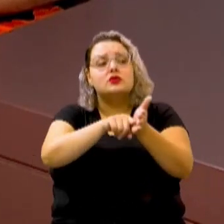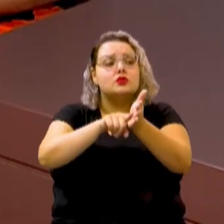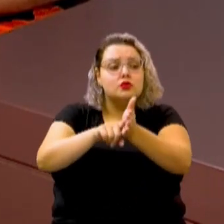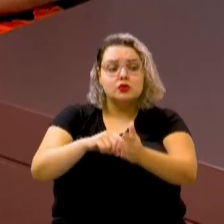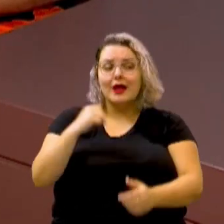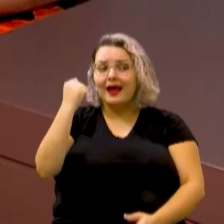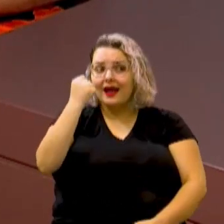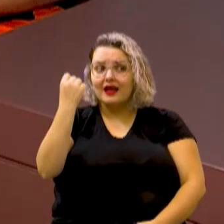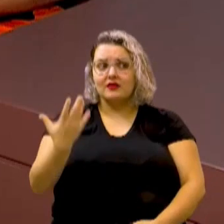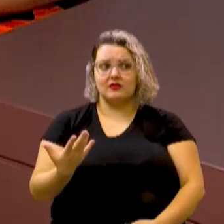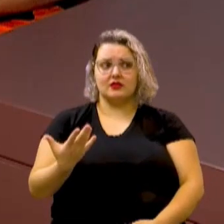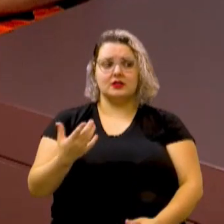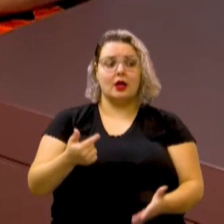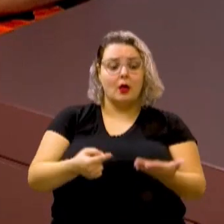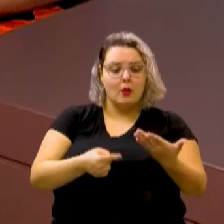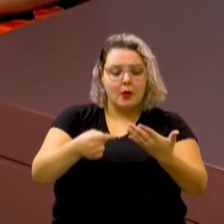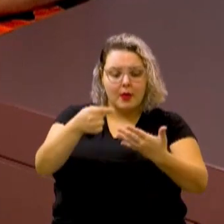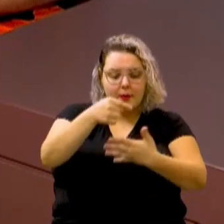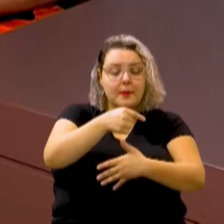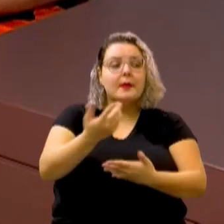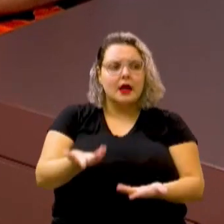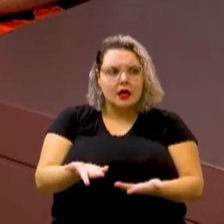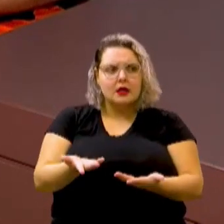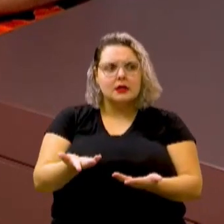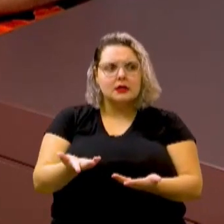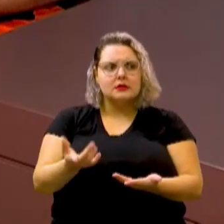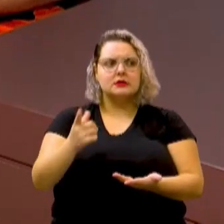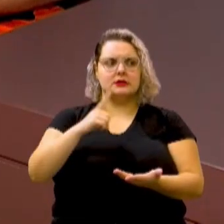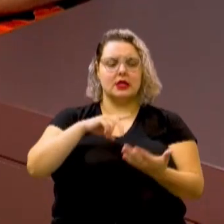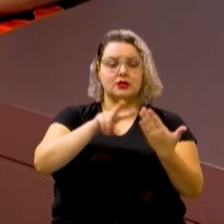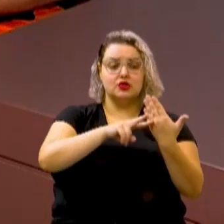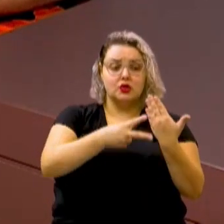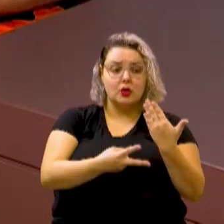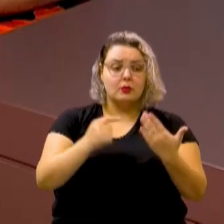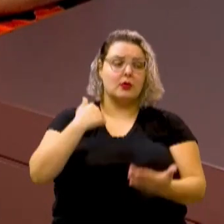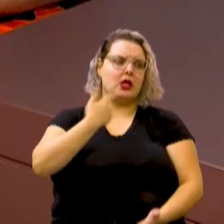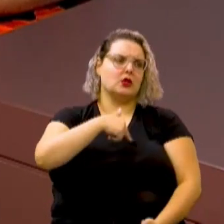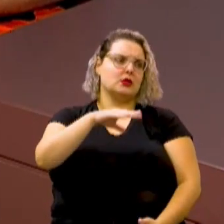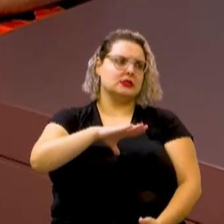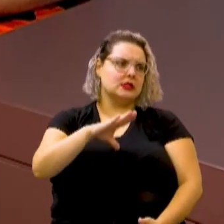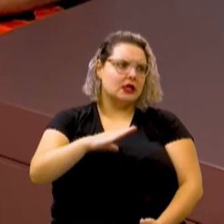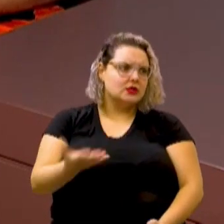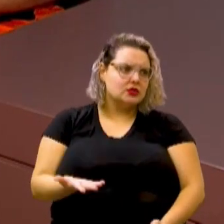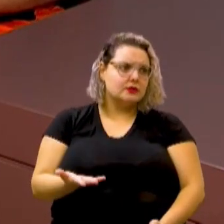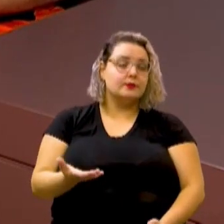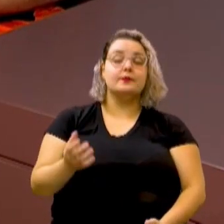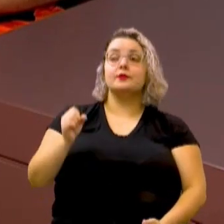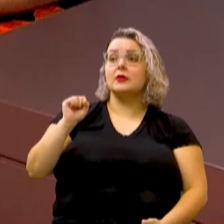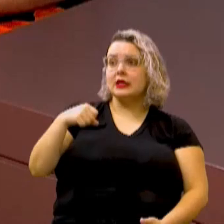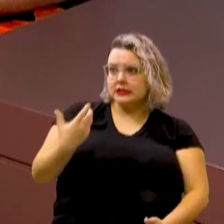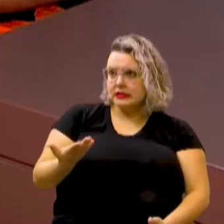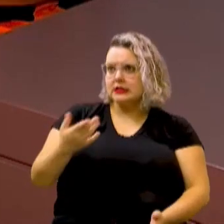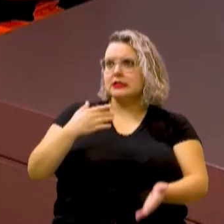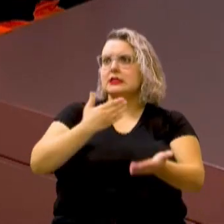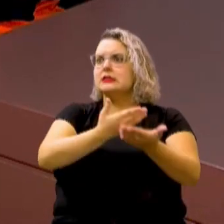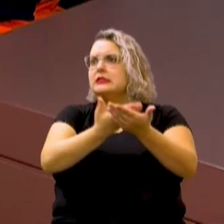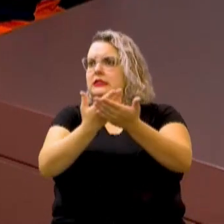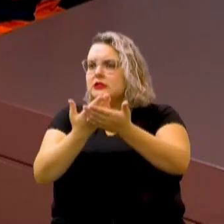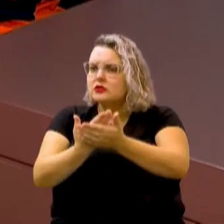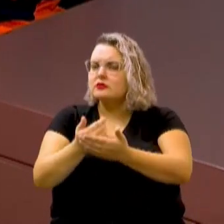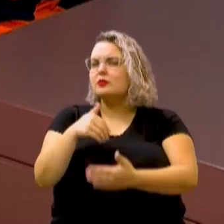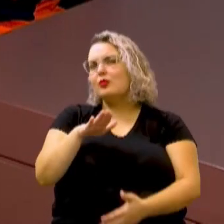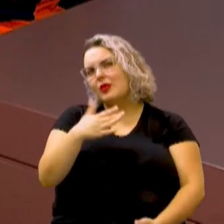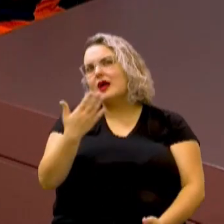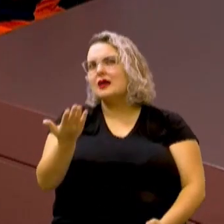que a gravidade, né, do que esse estudo aponta traz de consequência para a nossa cidade? Sim, esse estudo foi